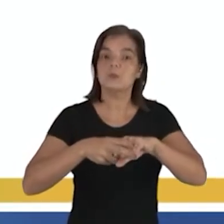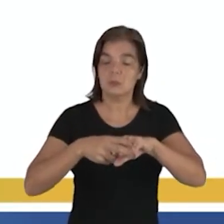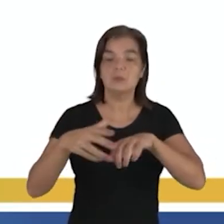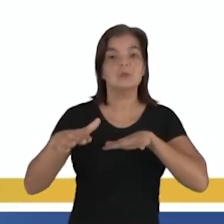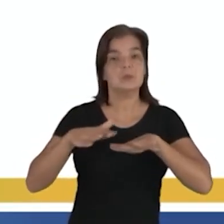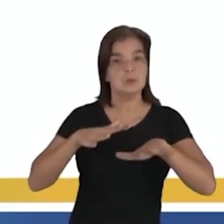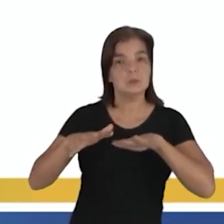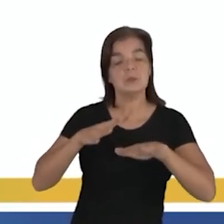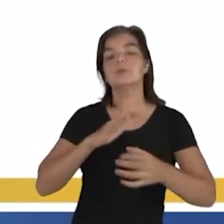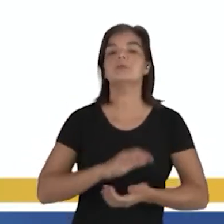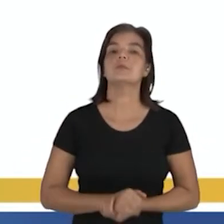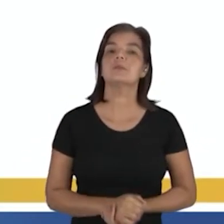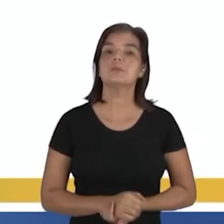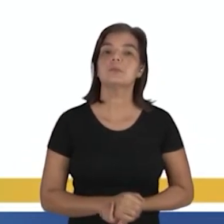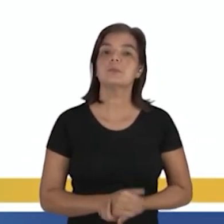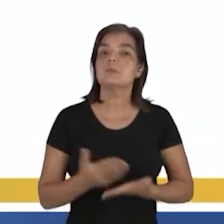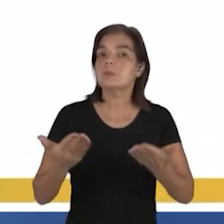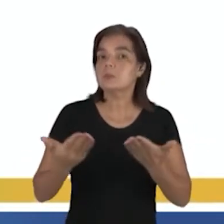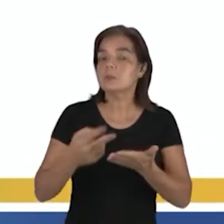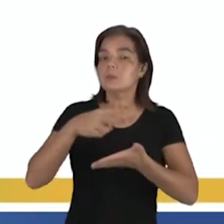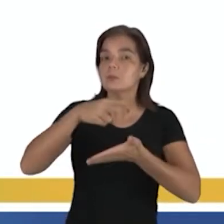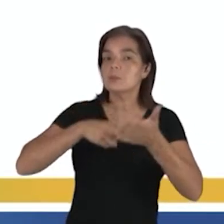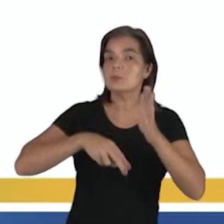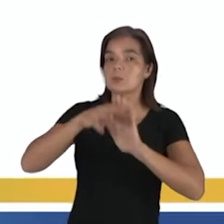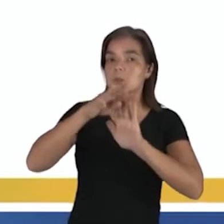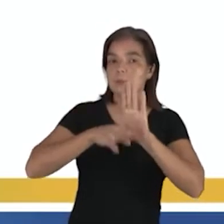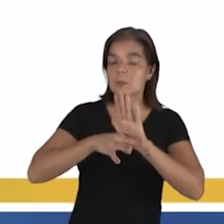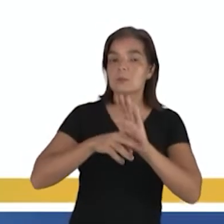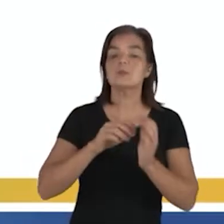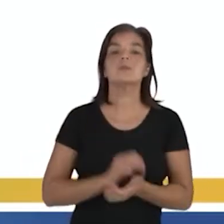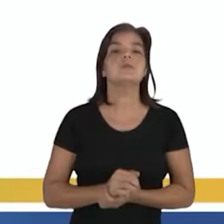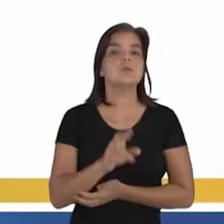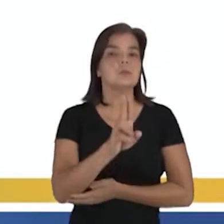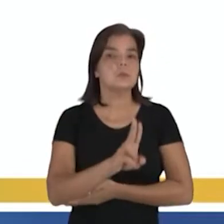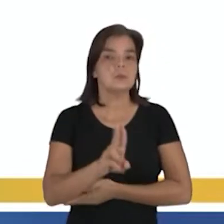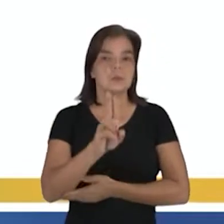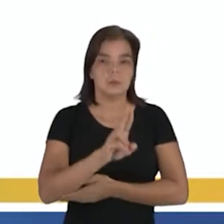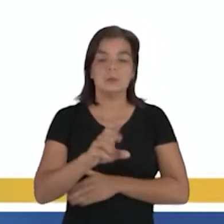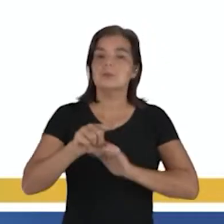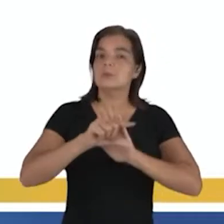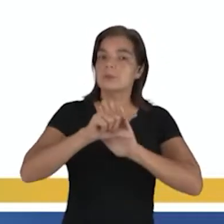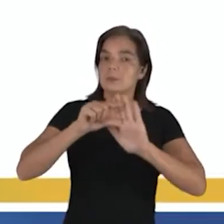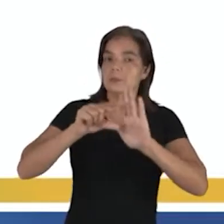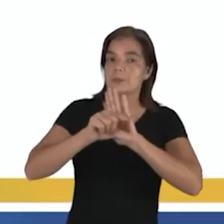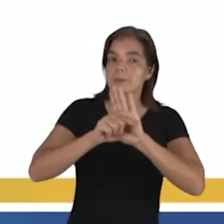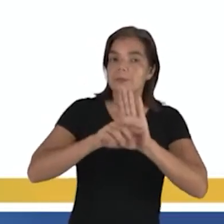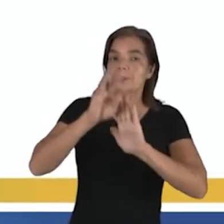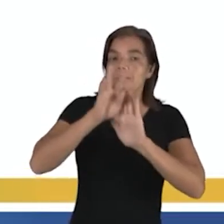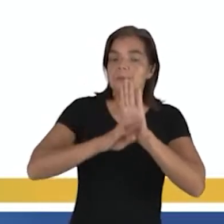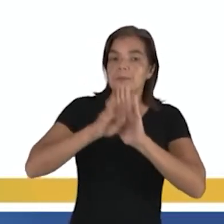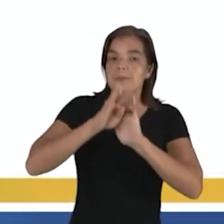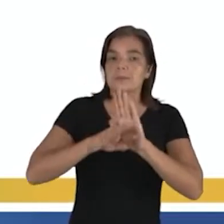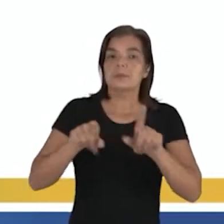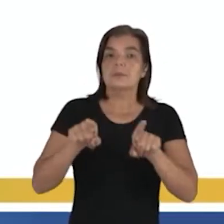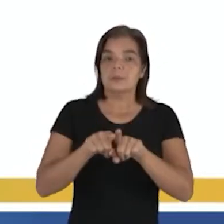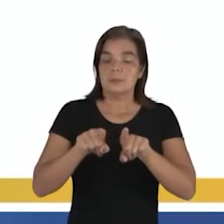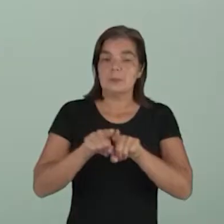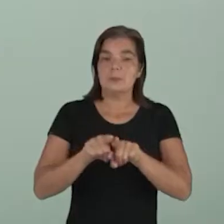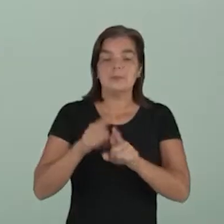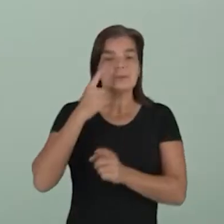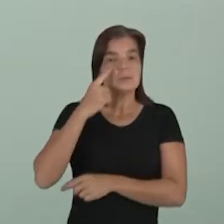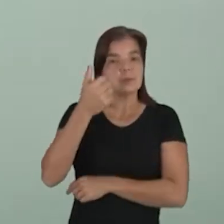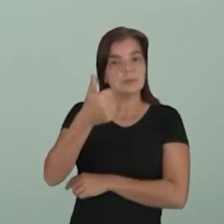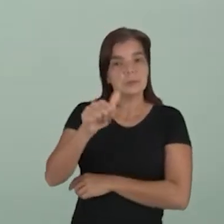ação. Vamos ler um texto para que a gente utilize trechos desse texto para a